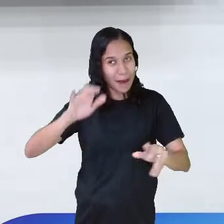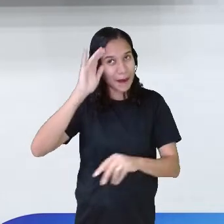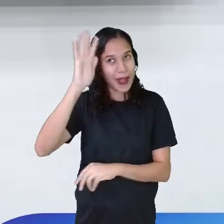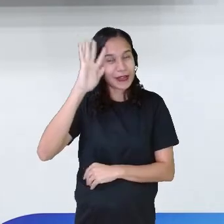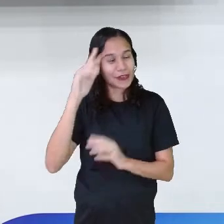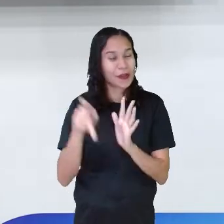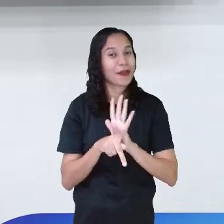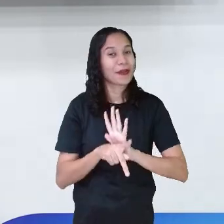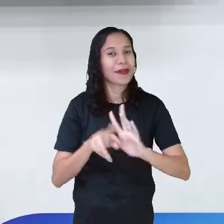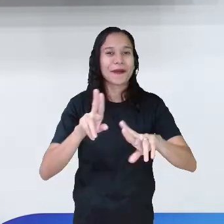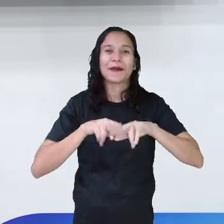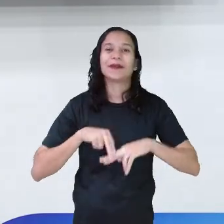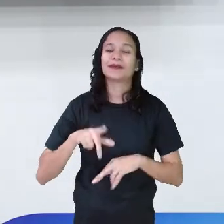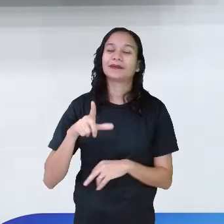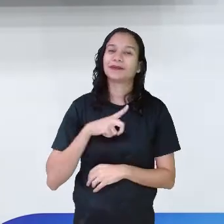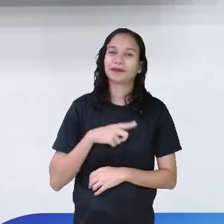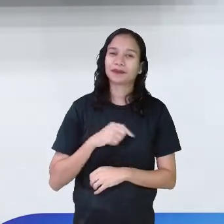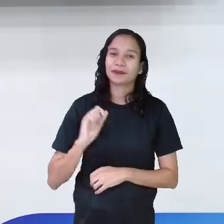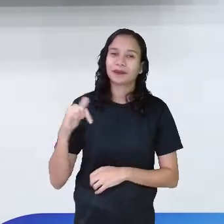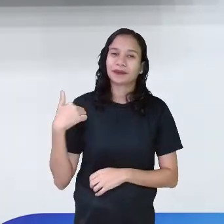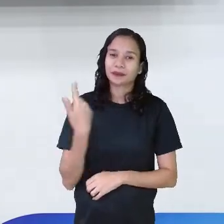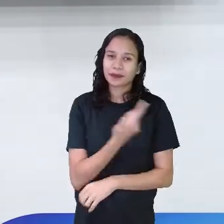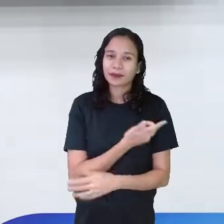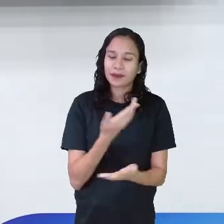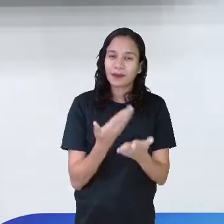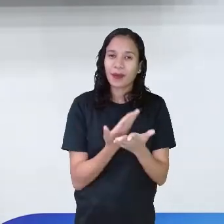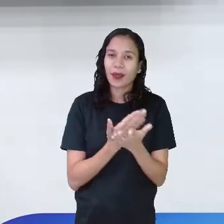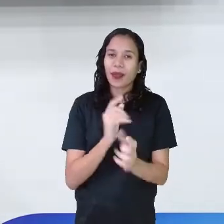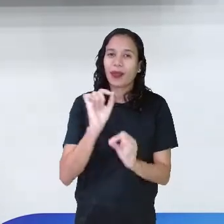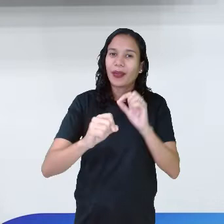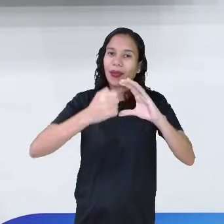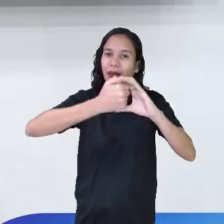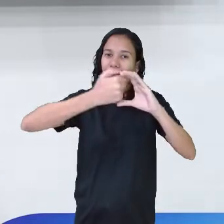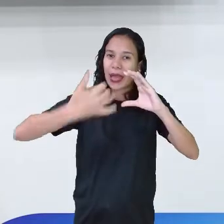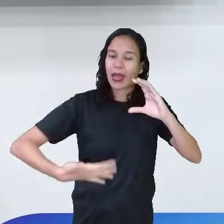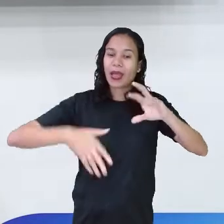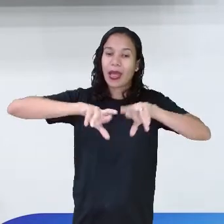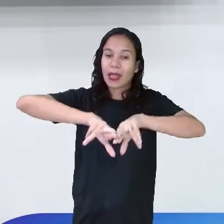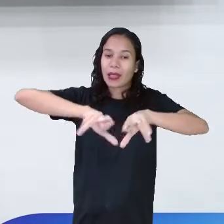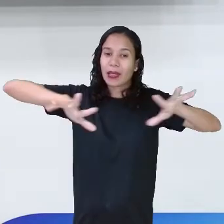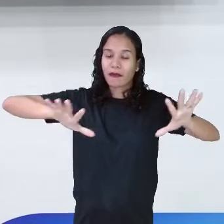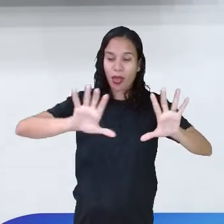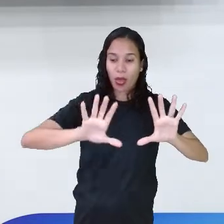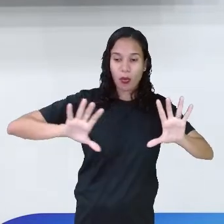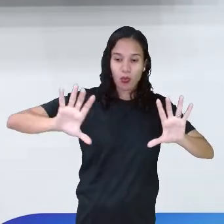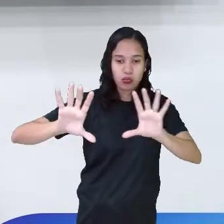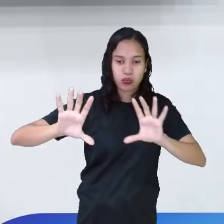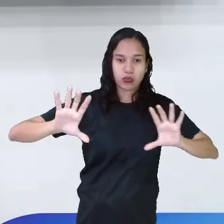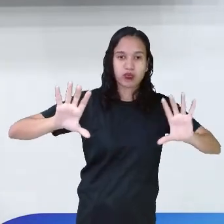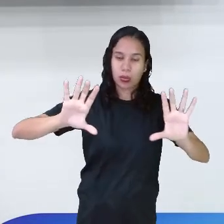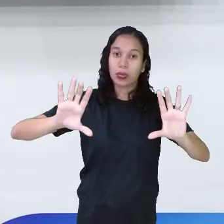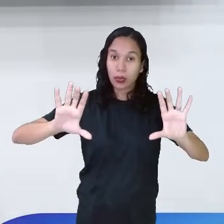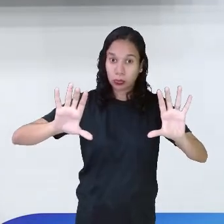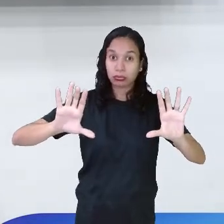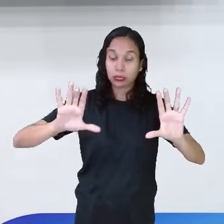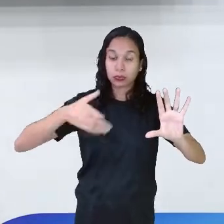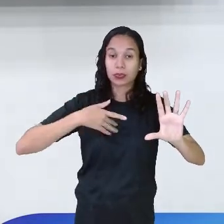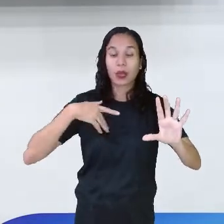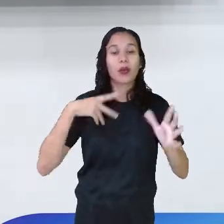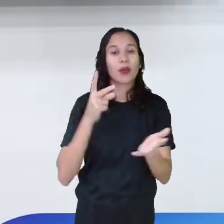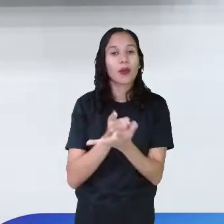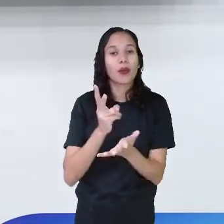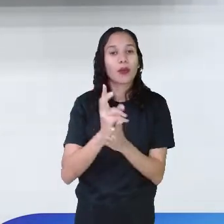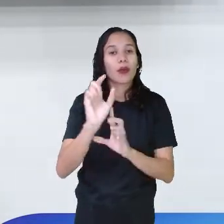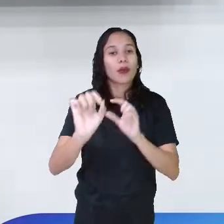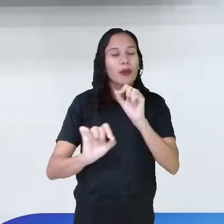não é? Então, vamos ver daqui a pouco qual característica vai diferenciar uma da outra. E eu continuo